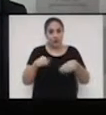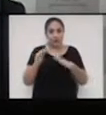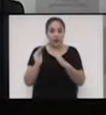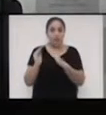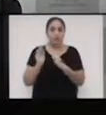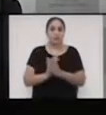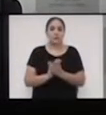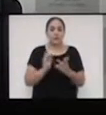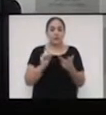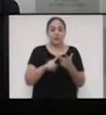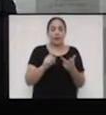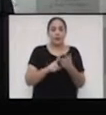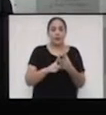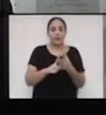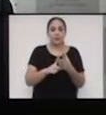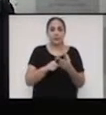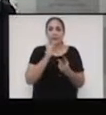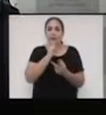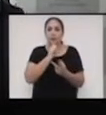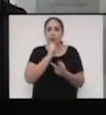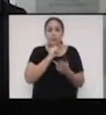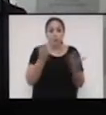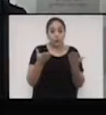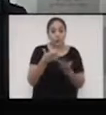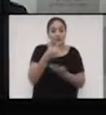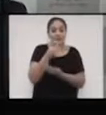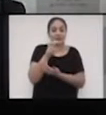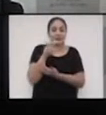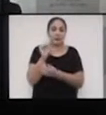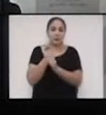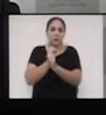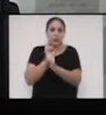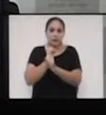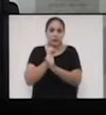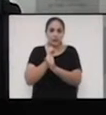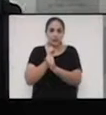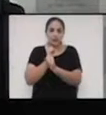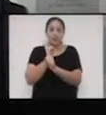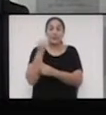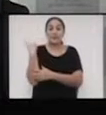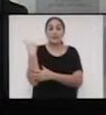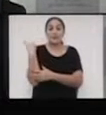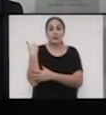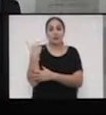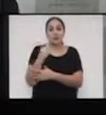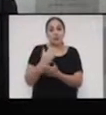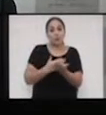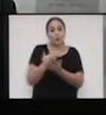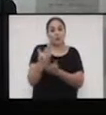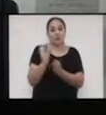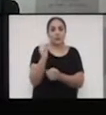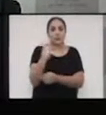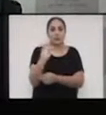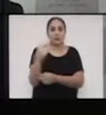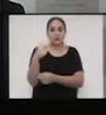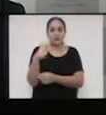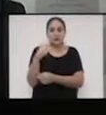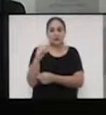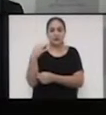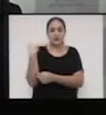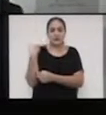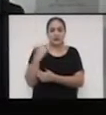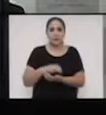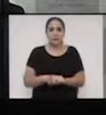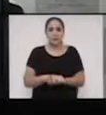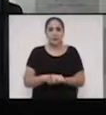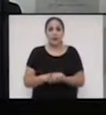atinge o idoso, que hoje é 65 anos, vai passar, se aposentar com 70, atinge a professora, que